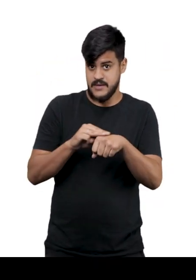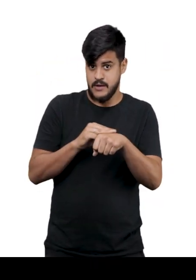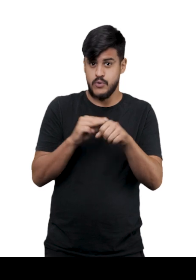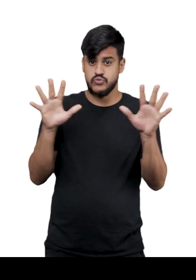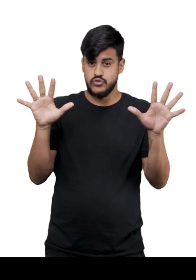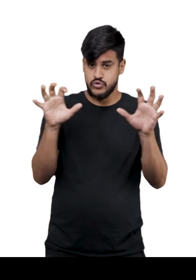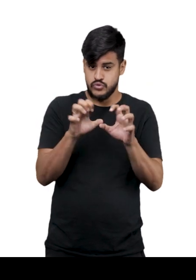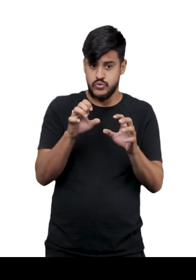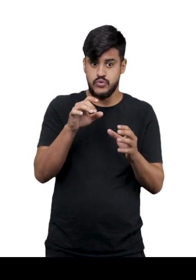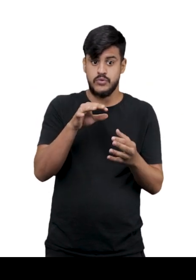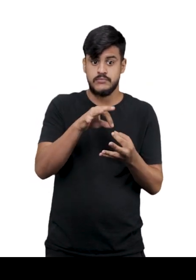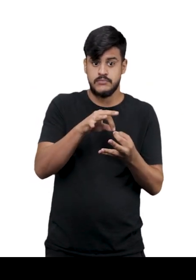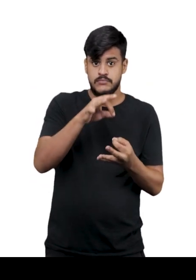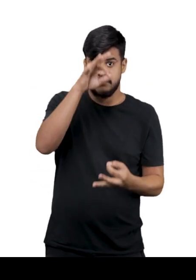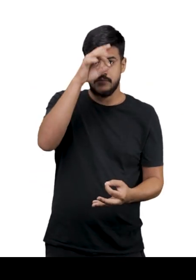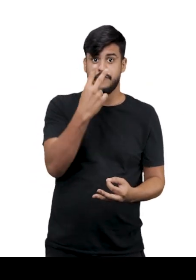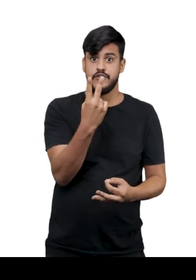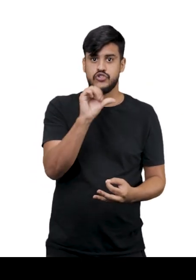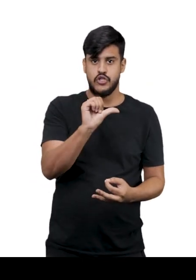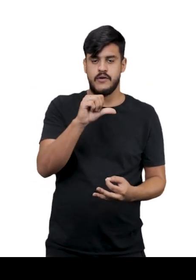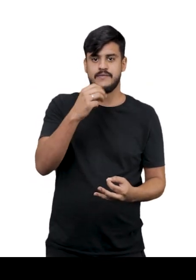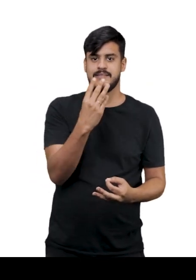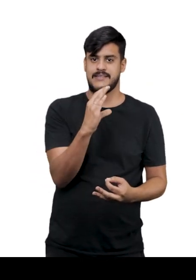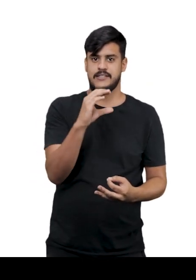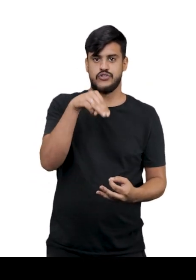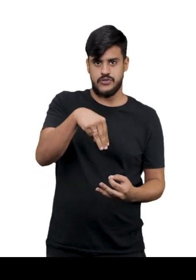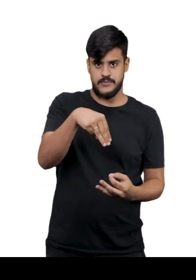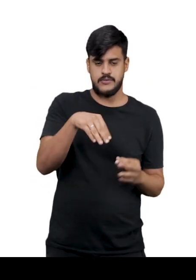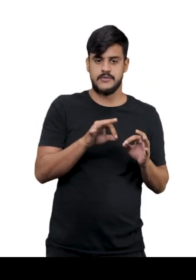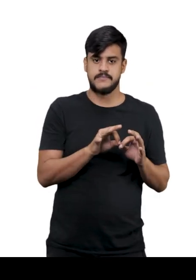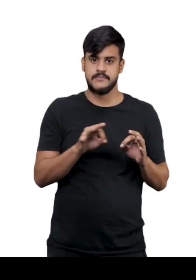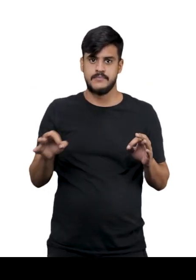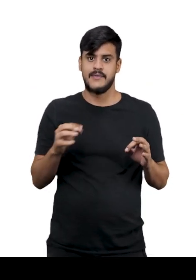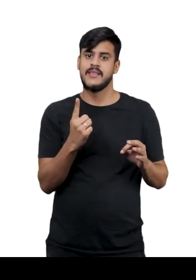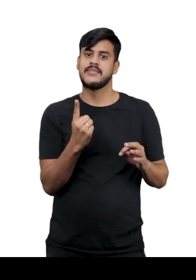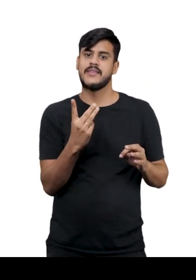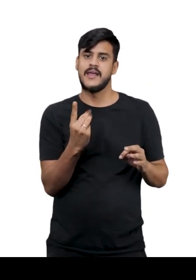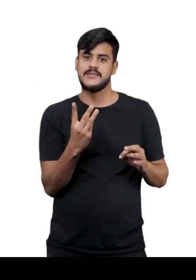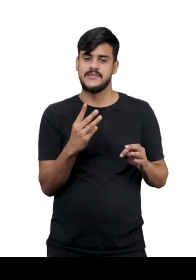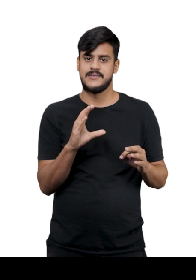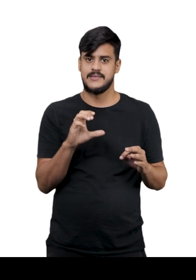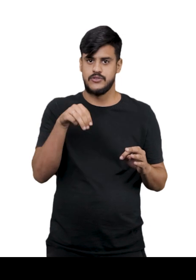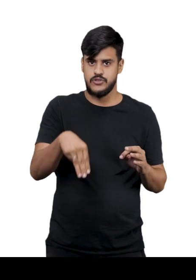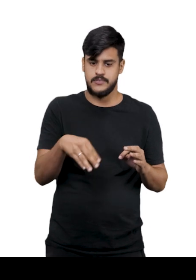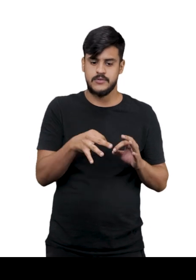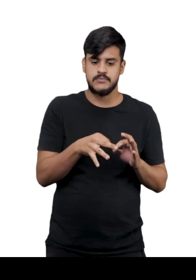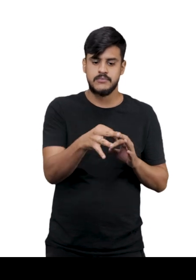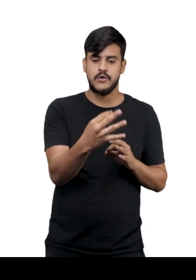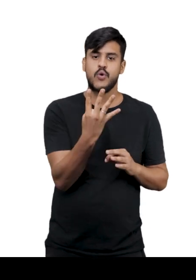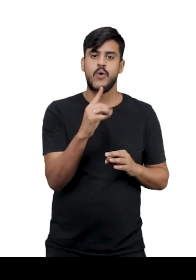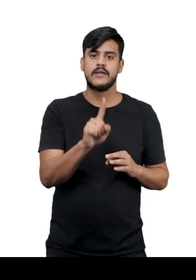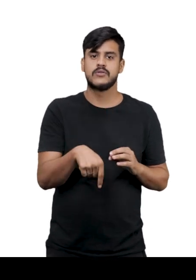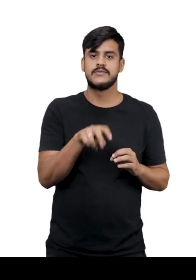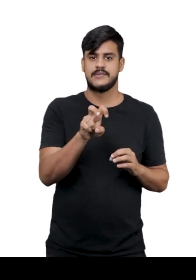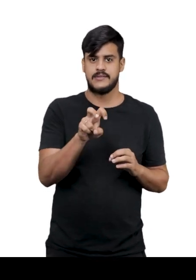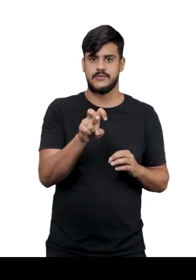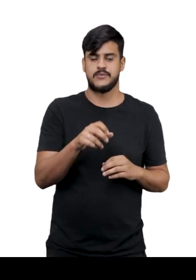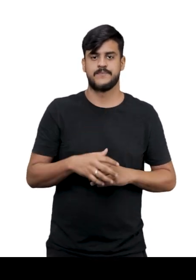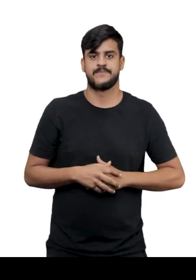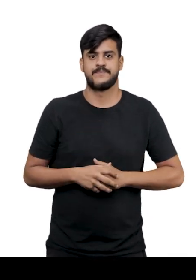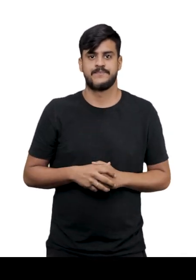madeira marrom escuro, com 29 centímetros de altura por 13 de largura e 4,5